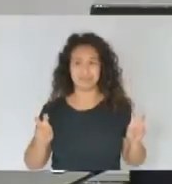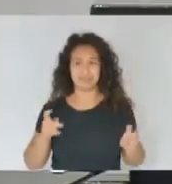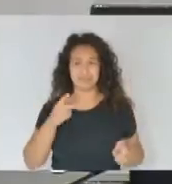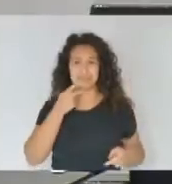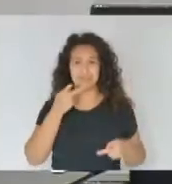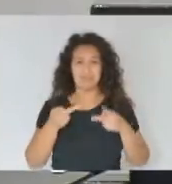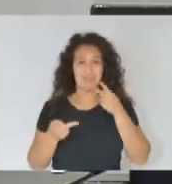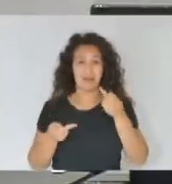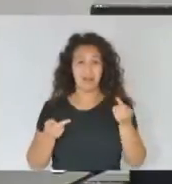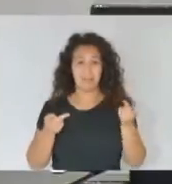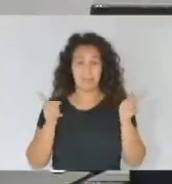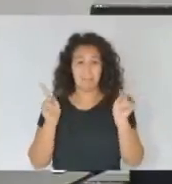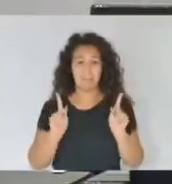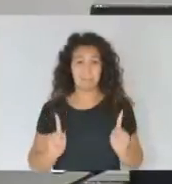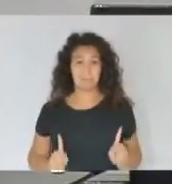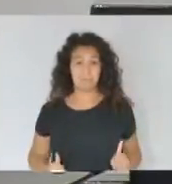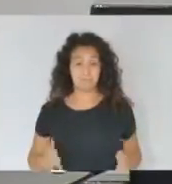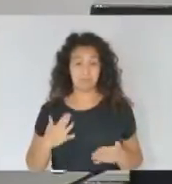pacíficas